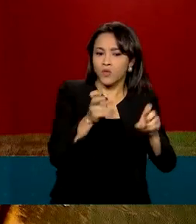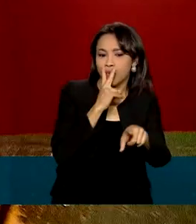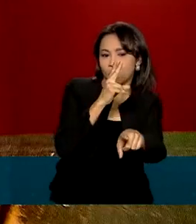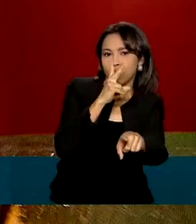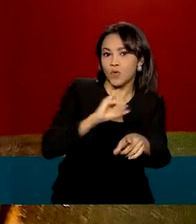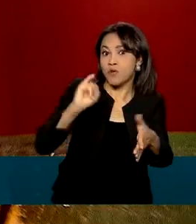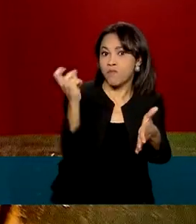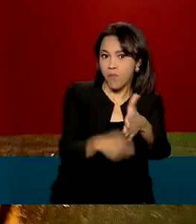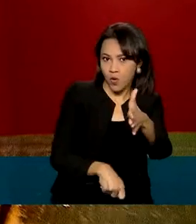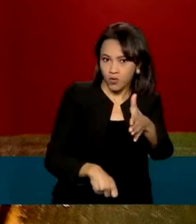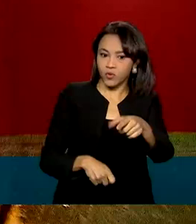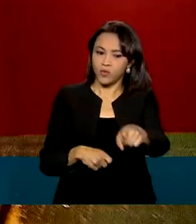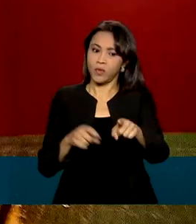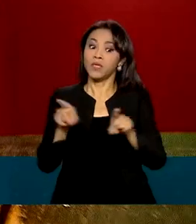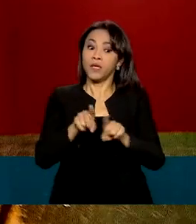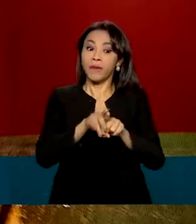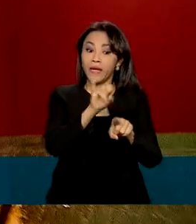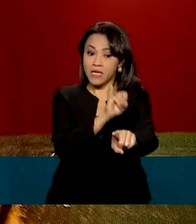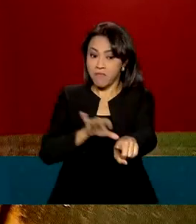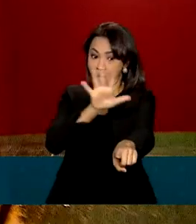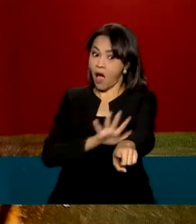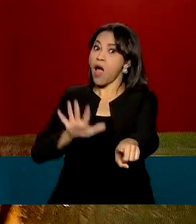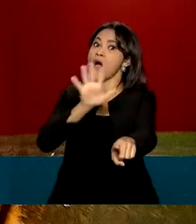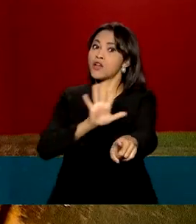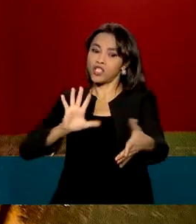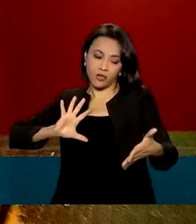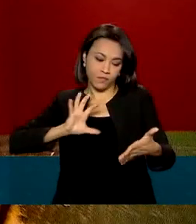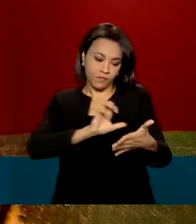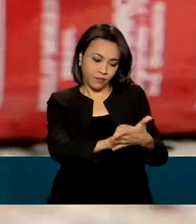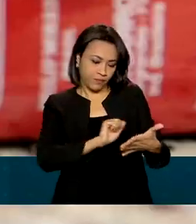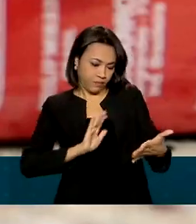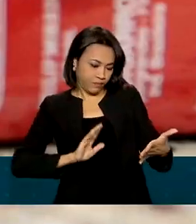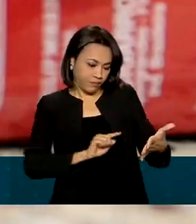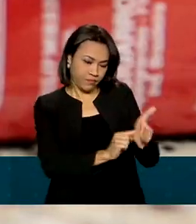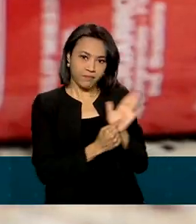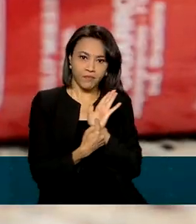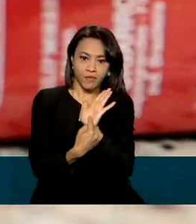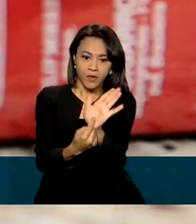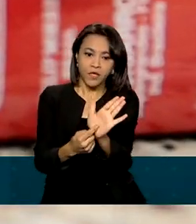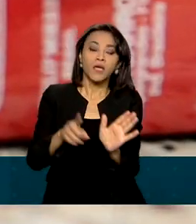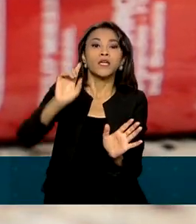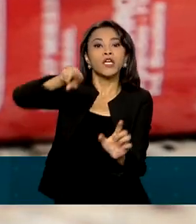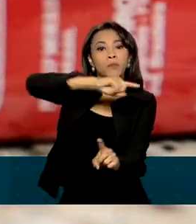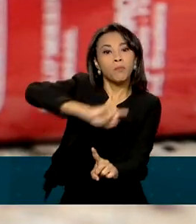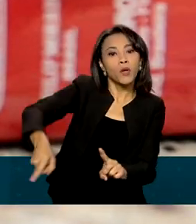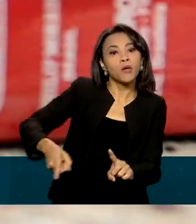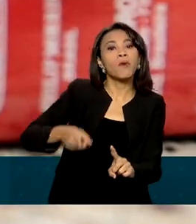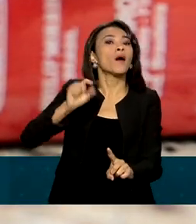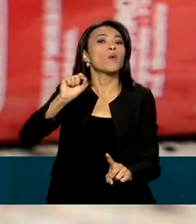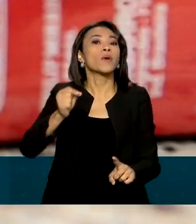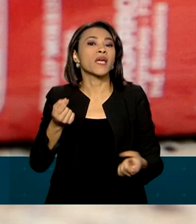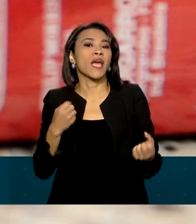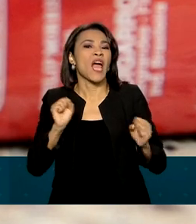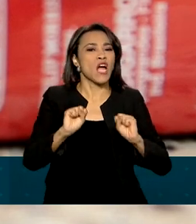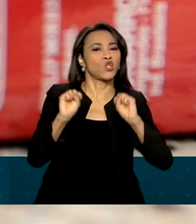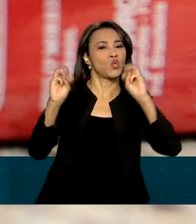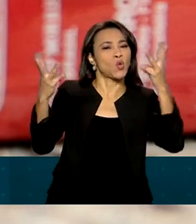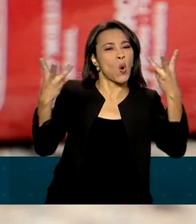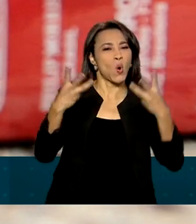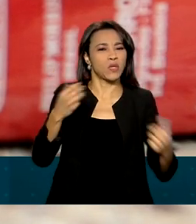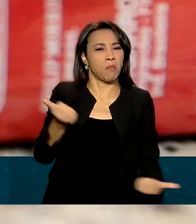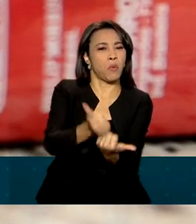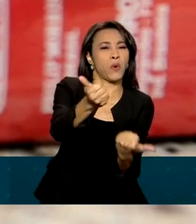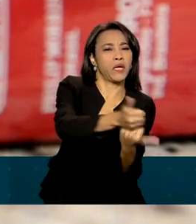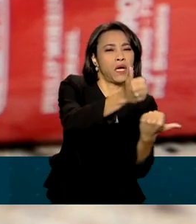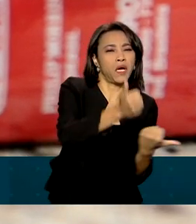antes disso imagens de advertências de avião impressas nos maços e houve a proibição de Patrocínio a shows e